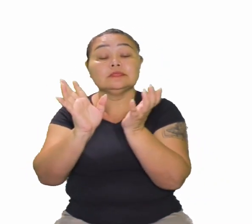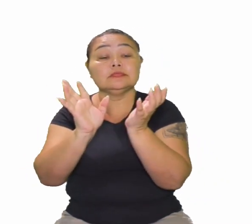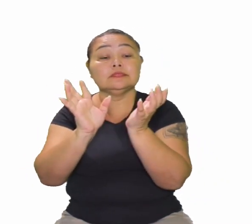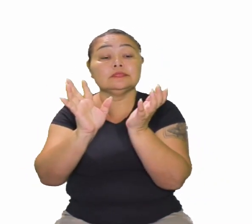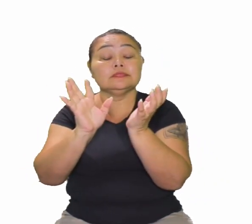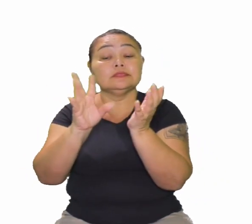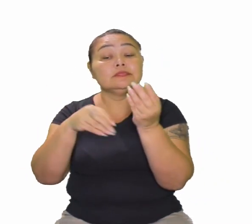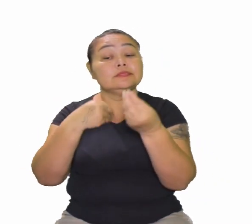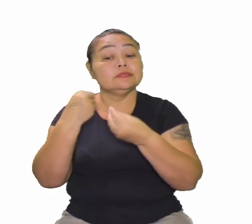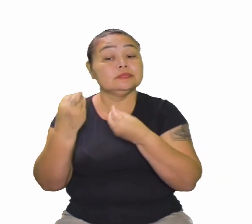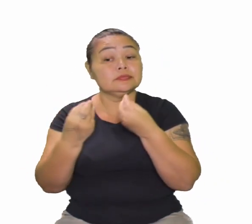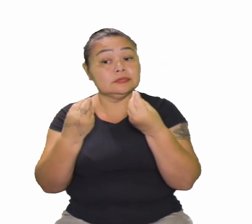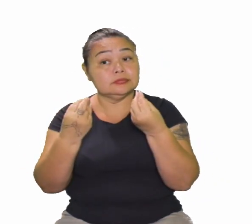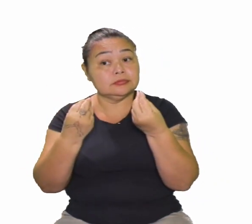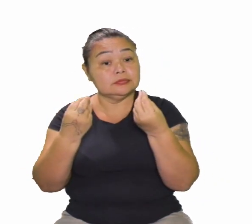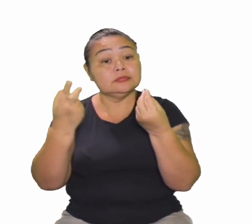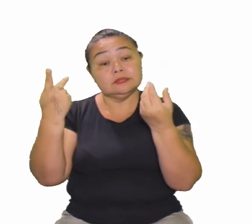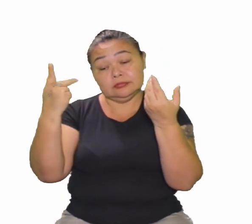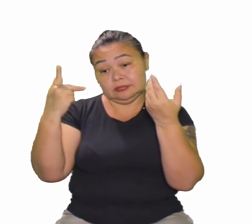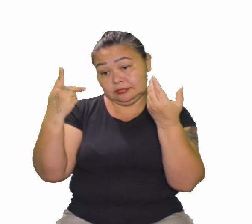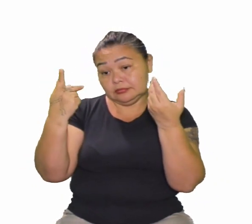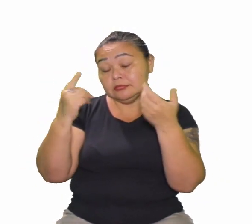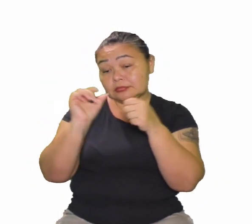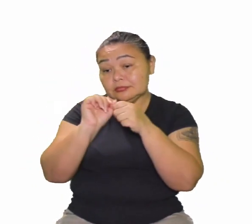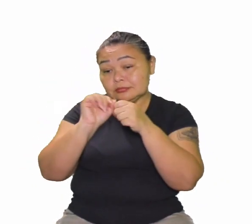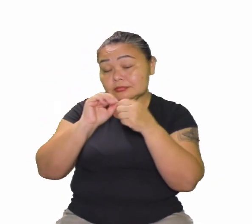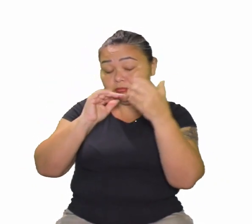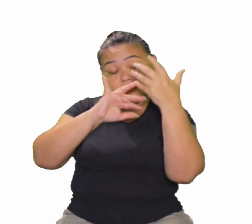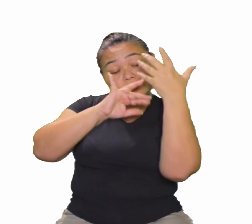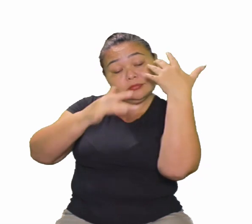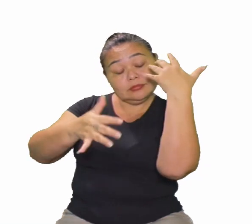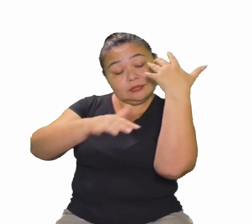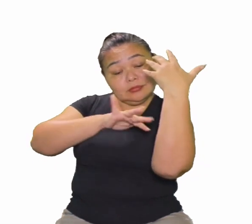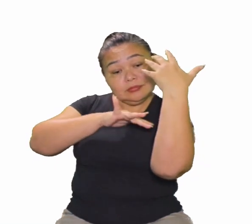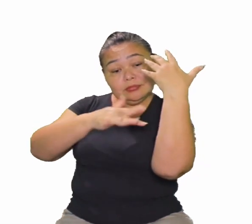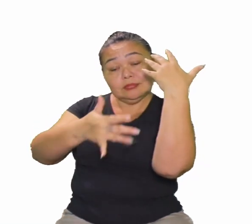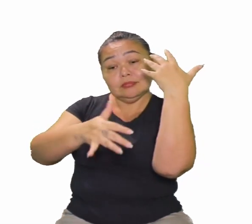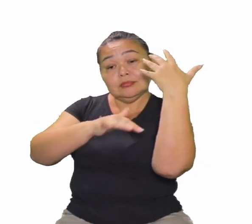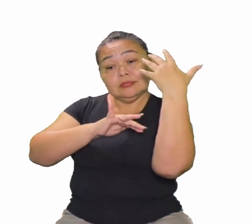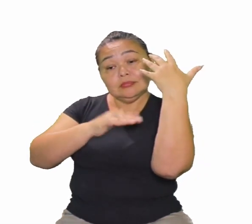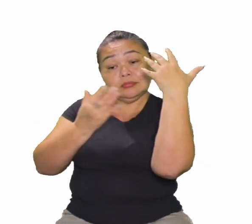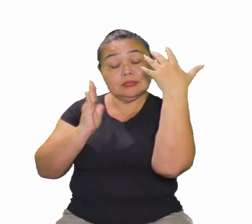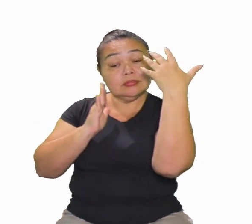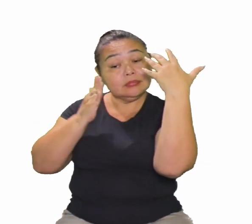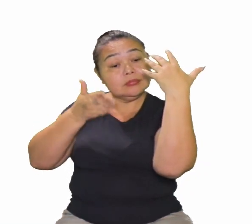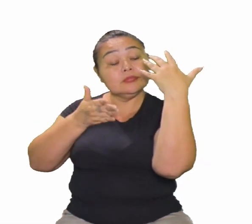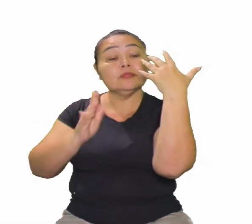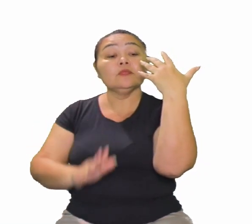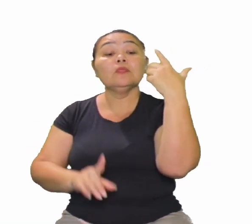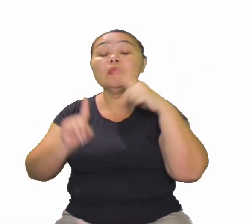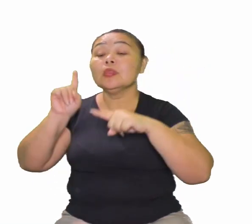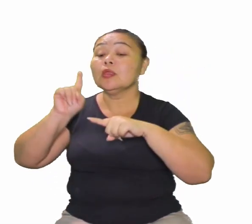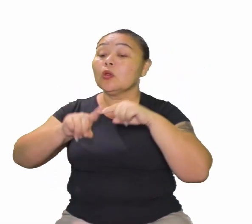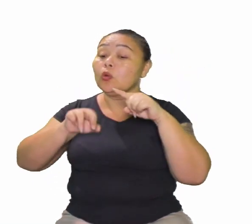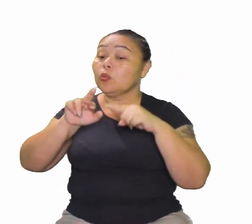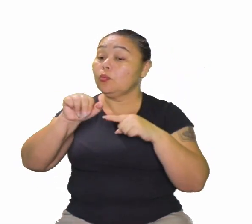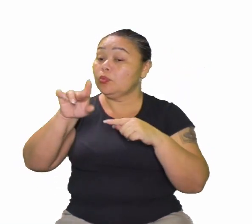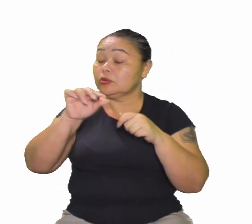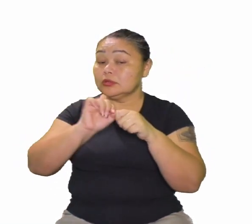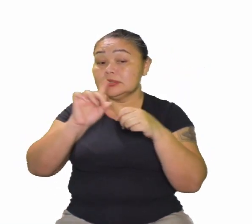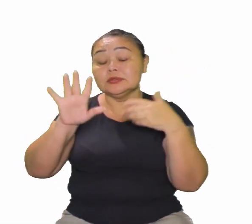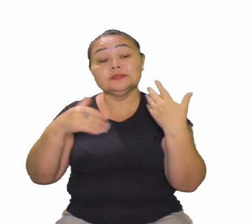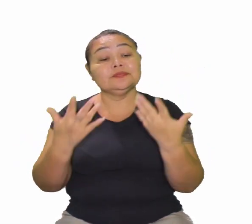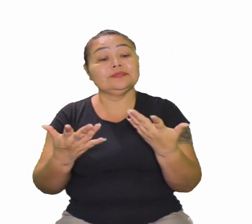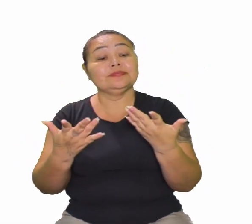um meio de prestação de serviço, como área de sombreamento, então eu tenho que estar focado nisso. Produção, também a poda de